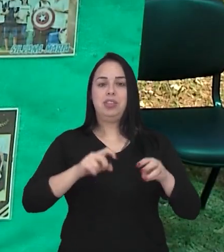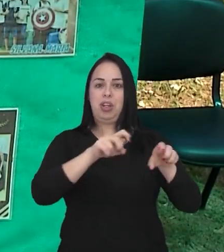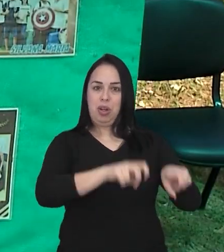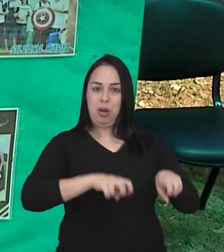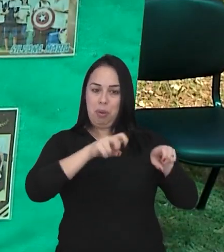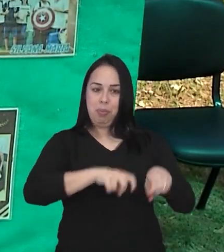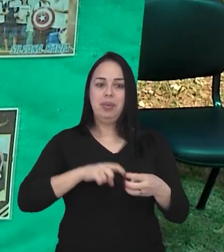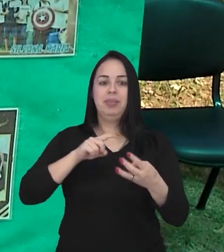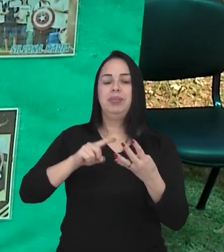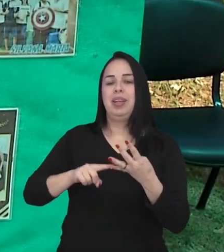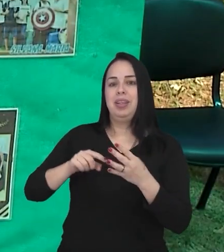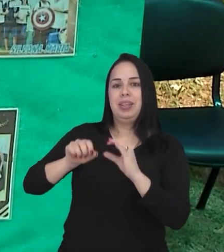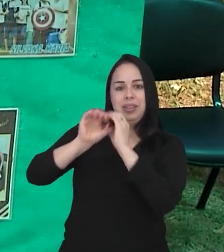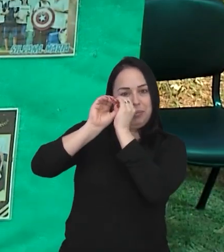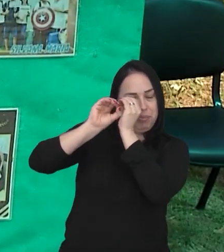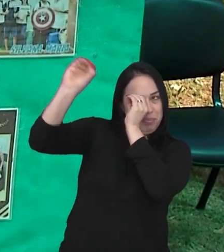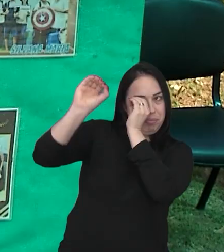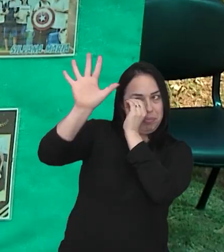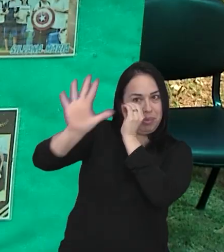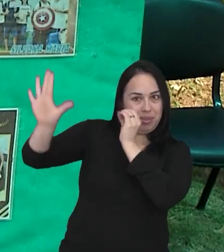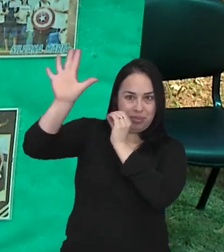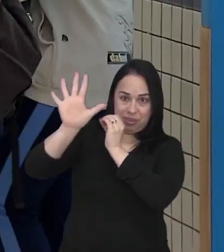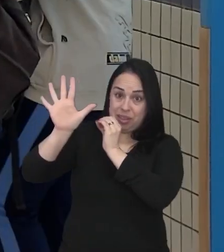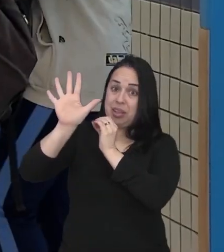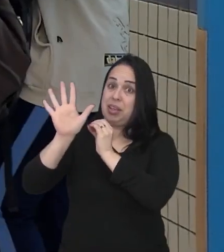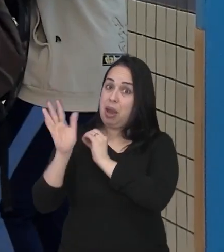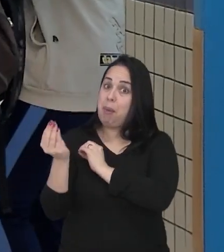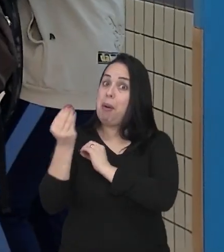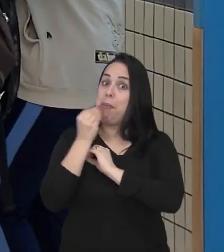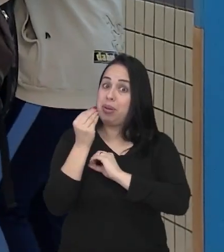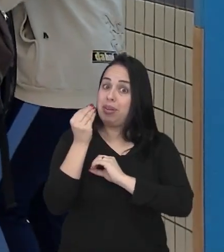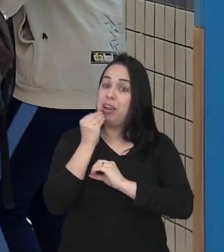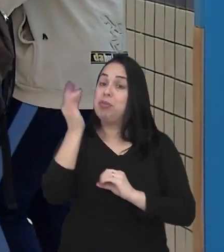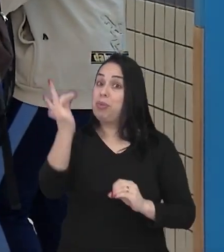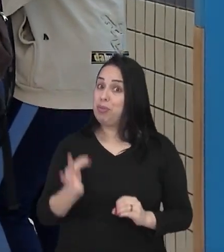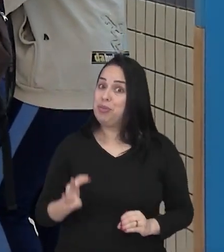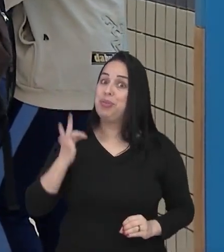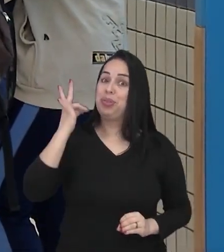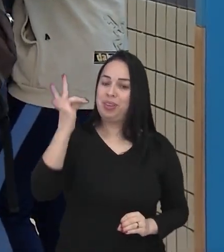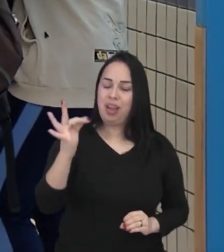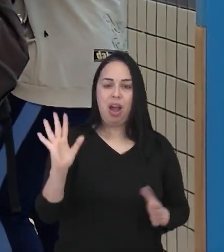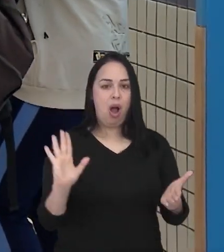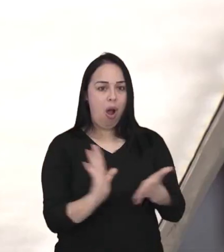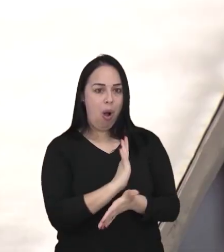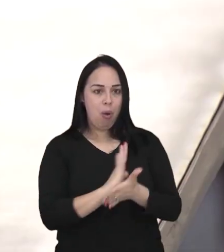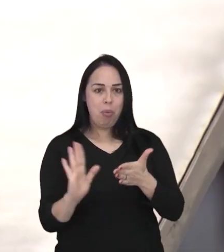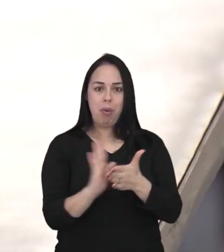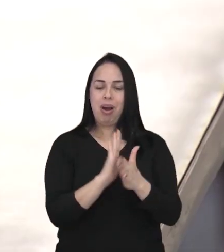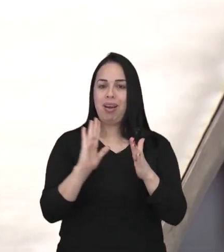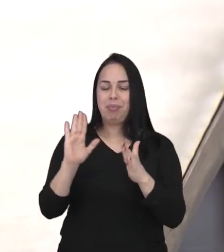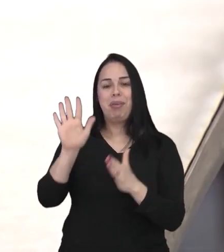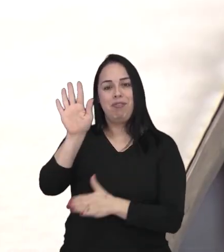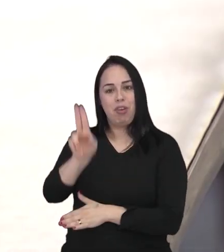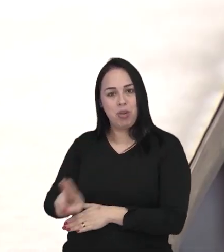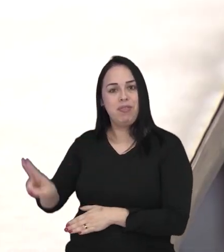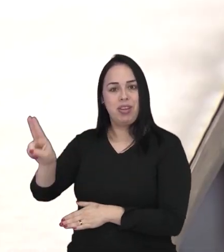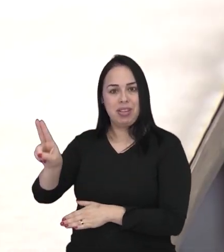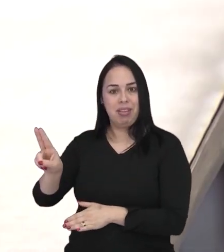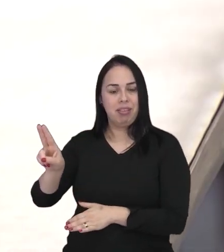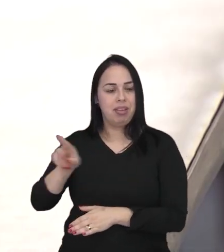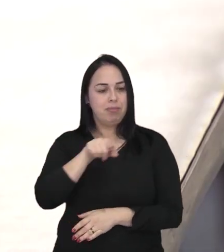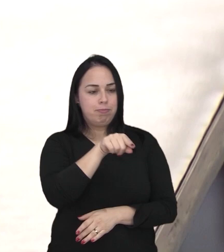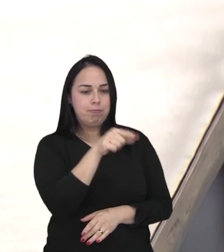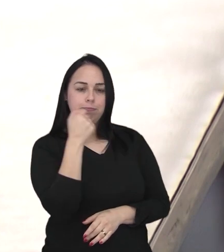de robótica, agropecuária, astronomia, competições que abrem portas para o futuro. Algumas instituições de